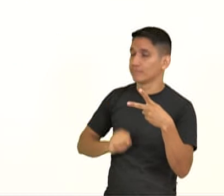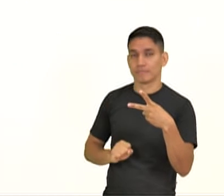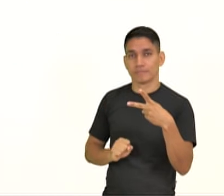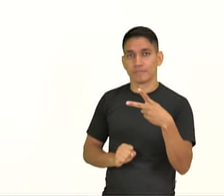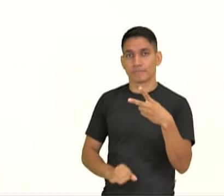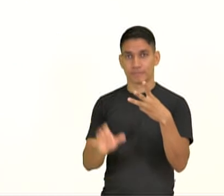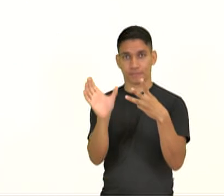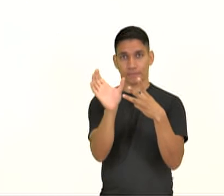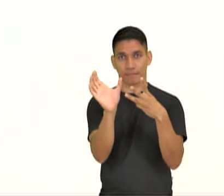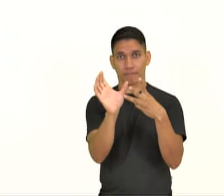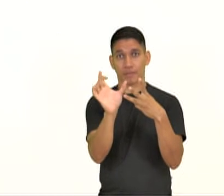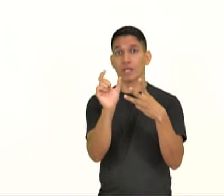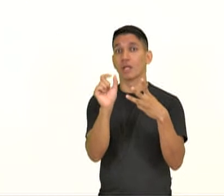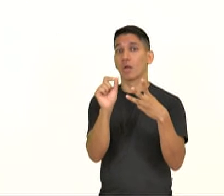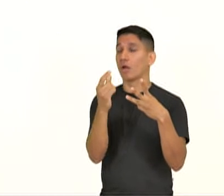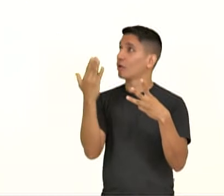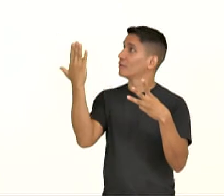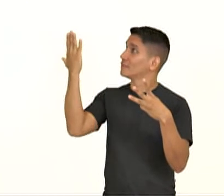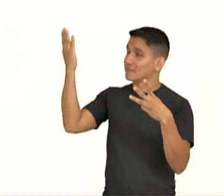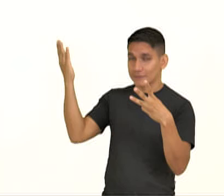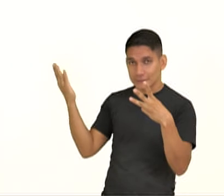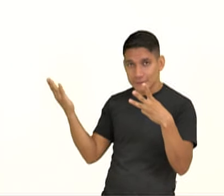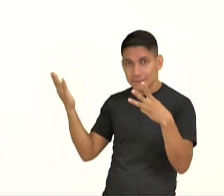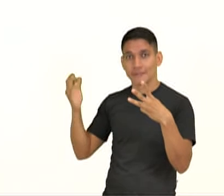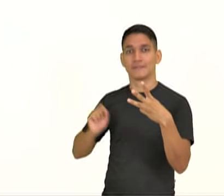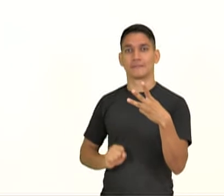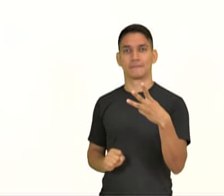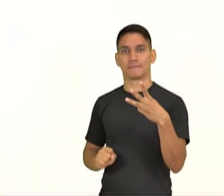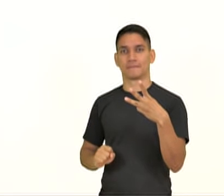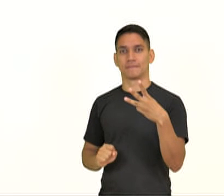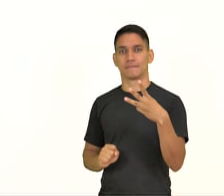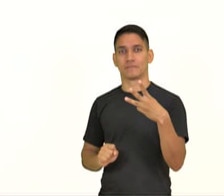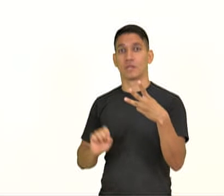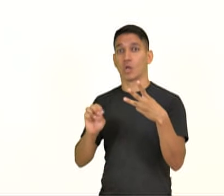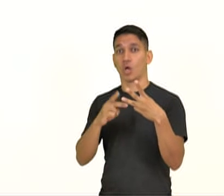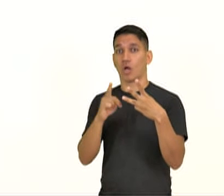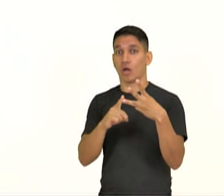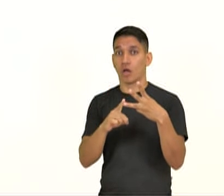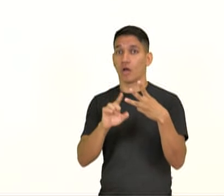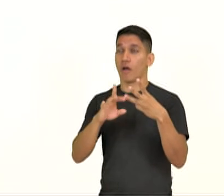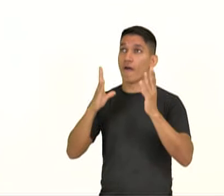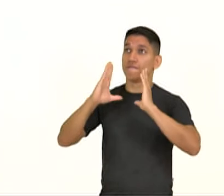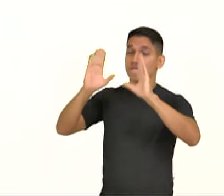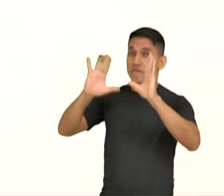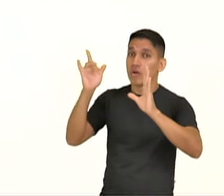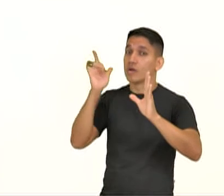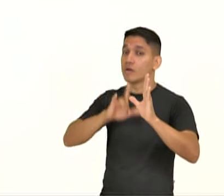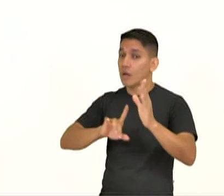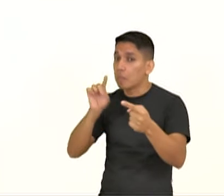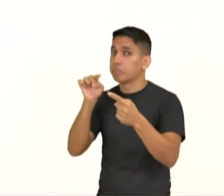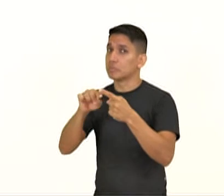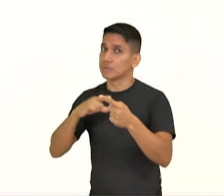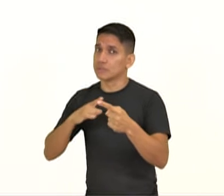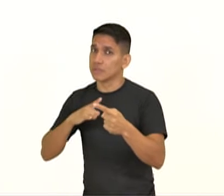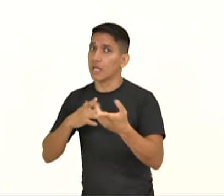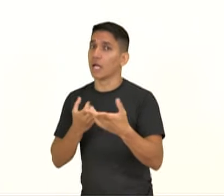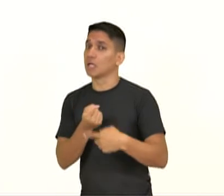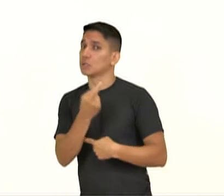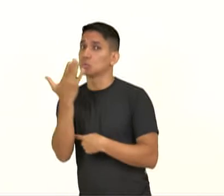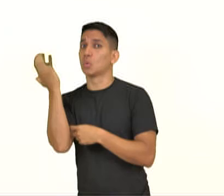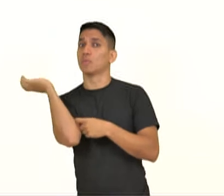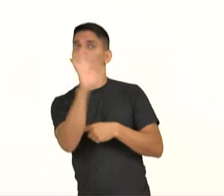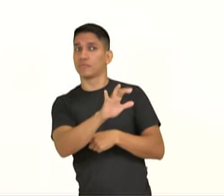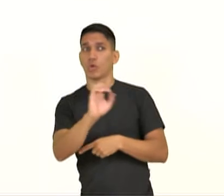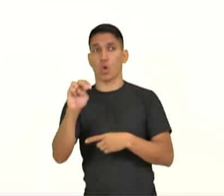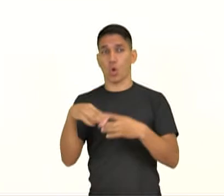mesa. Letra C, voleibol, jogos que possuem metas, número de toques e arremessos. Ou